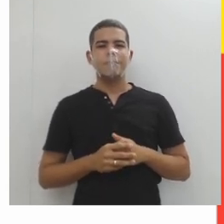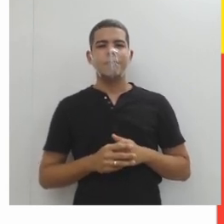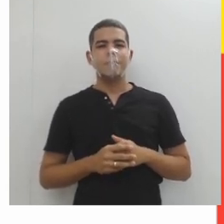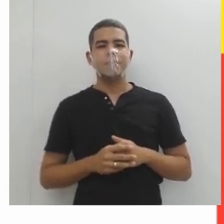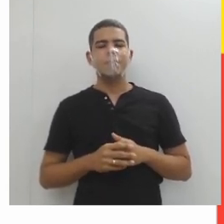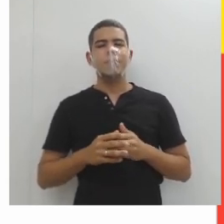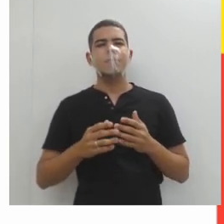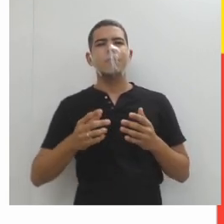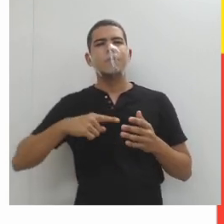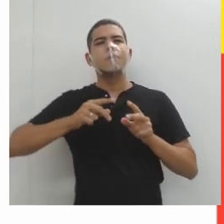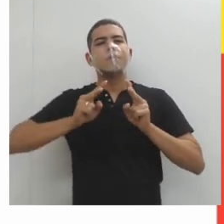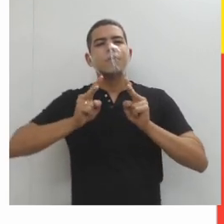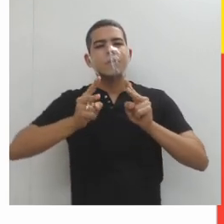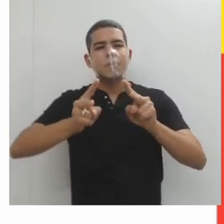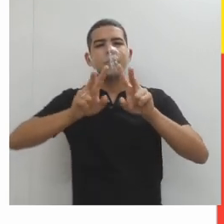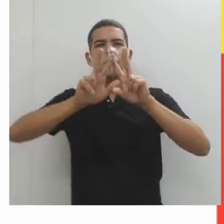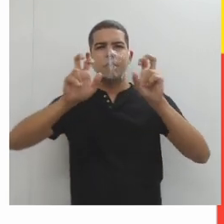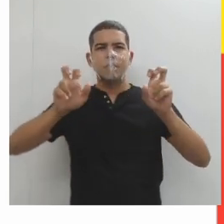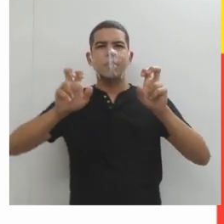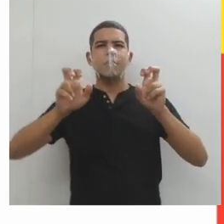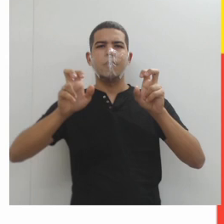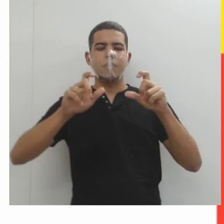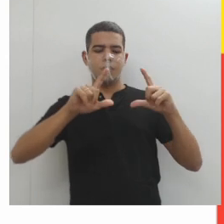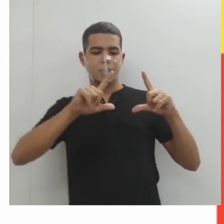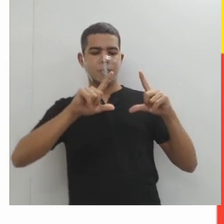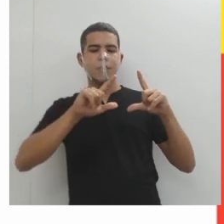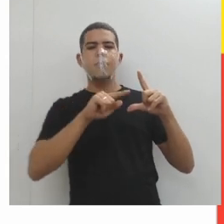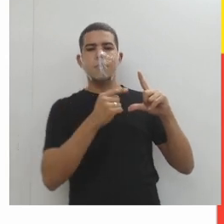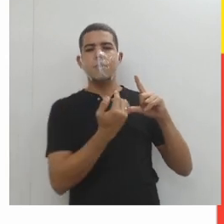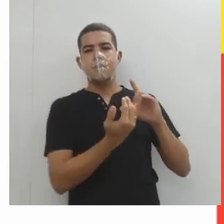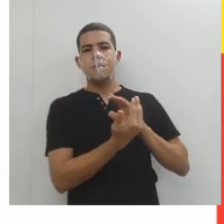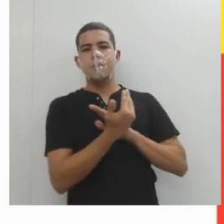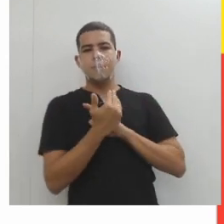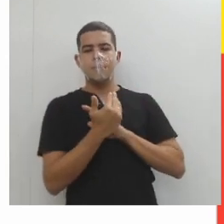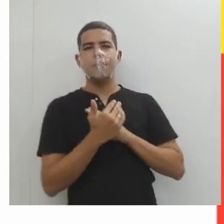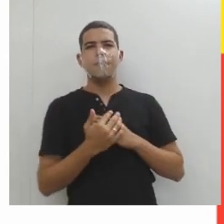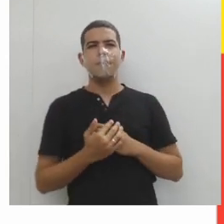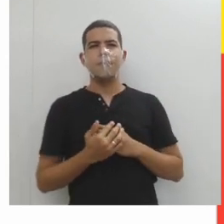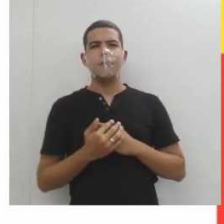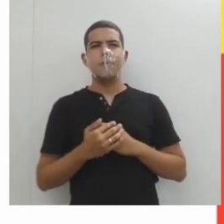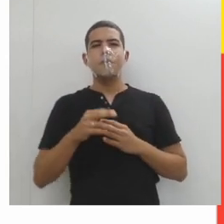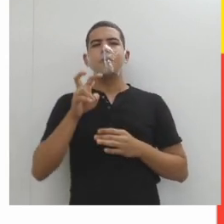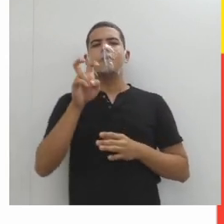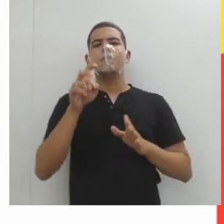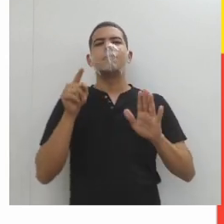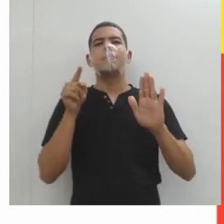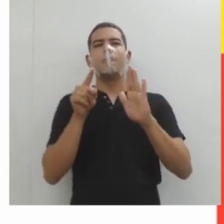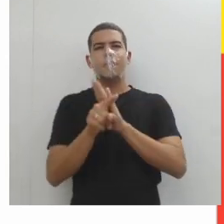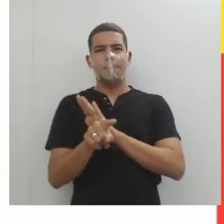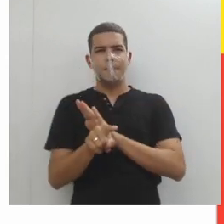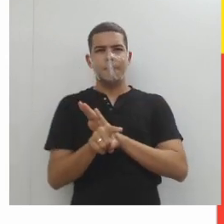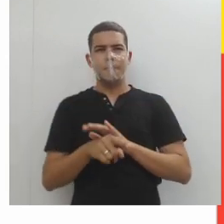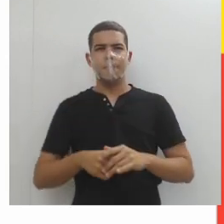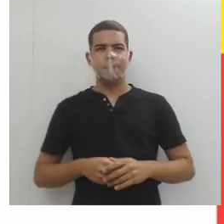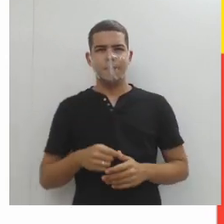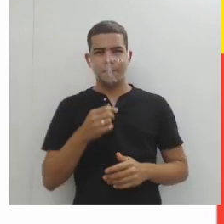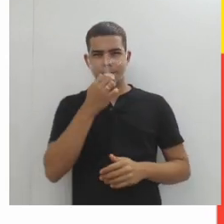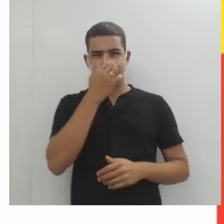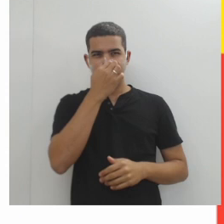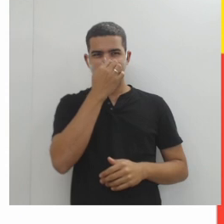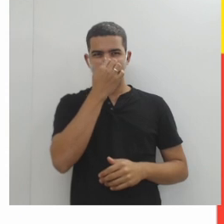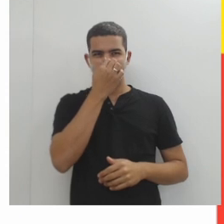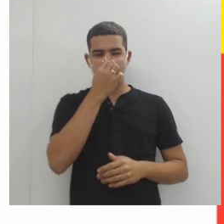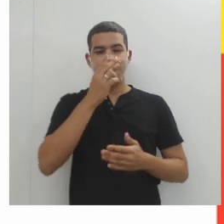continuar fazendo as frases de acordo com a informação que foi dada. O número 5, eu tenho uma pergunta, né? Ó, have they moved